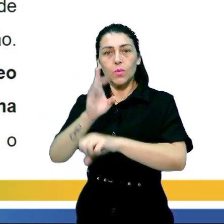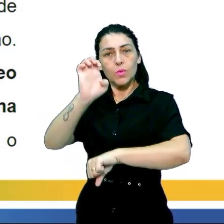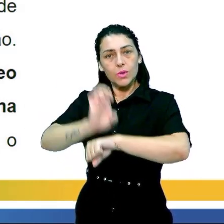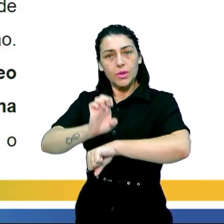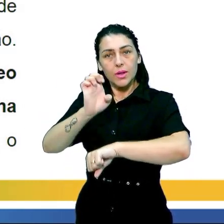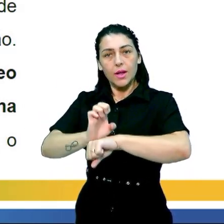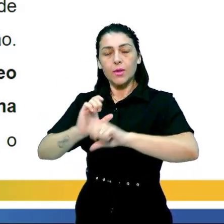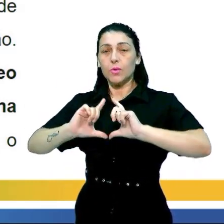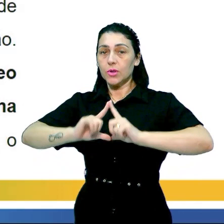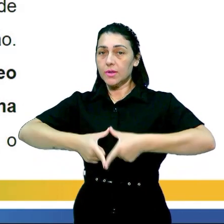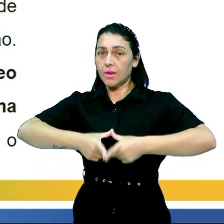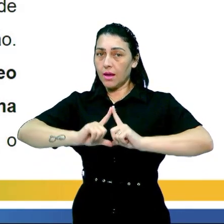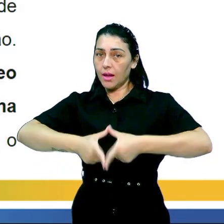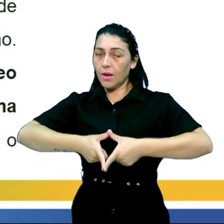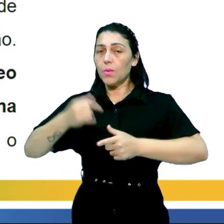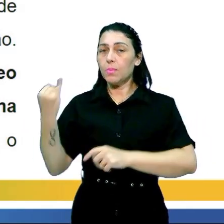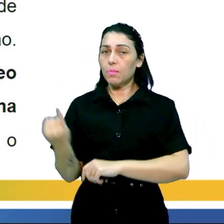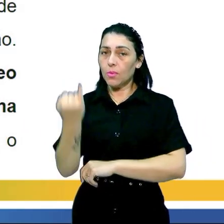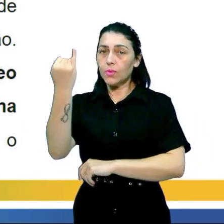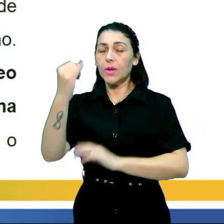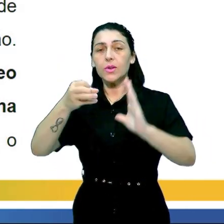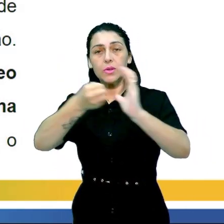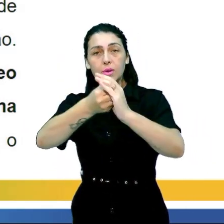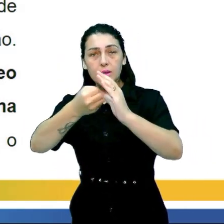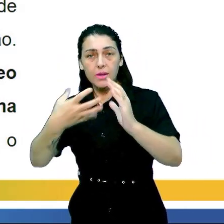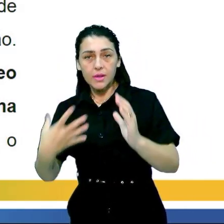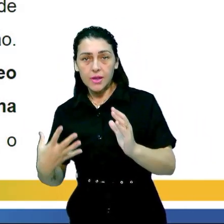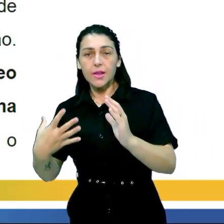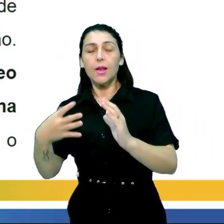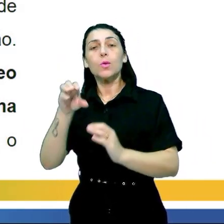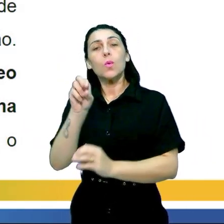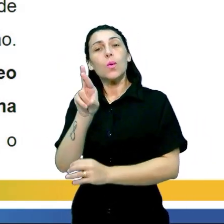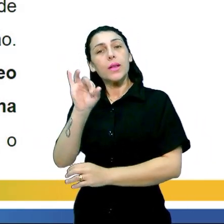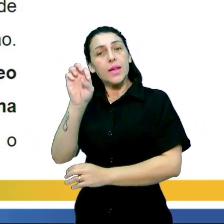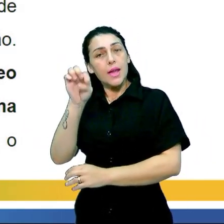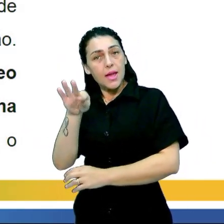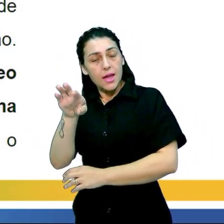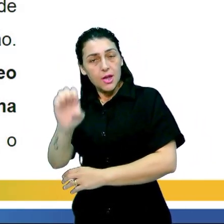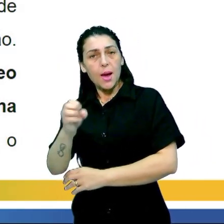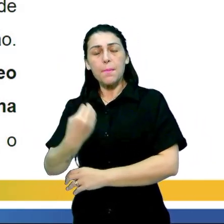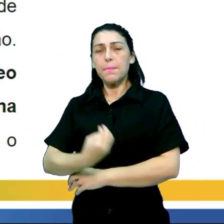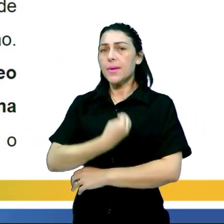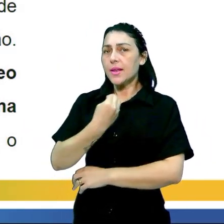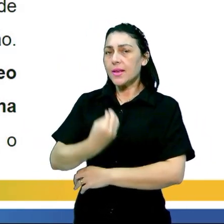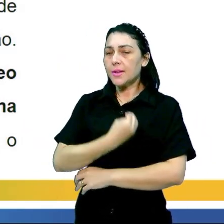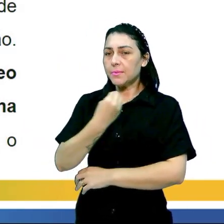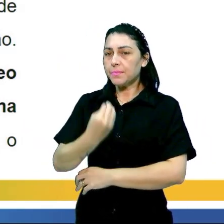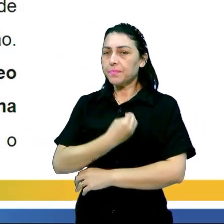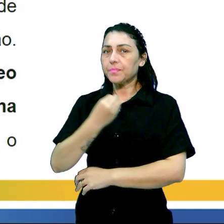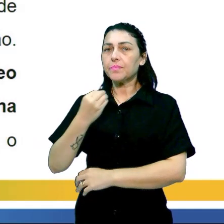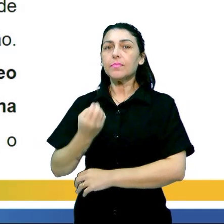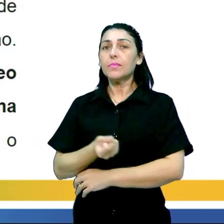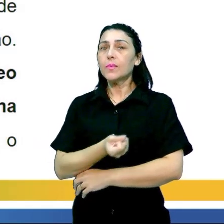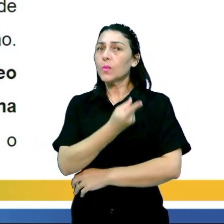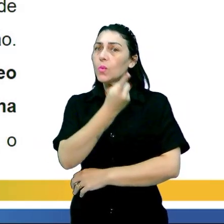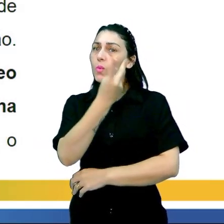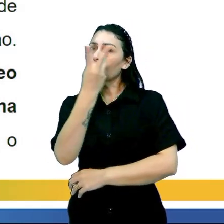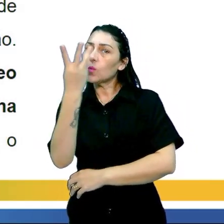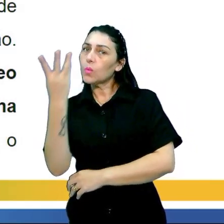Estado de Israel. Uma importante característica do Oriente Médio é a presença de enorme